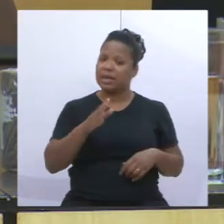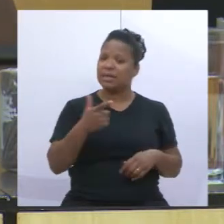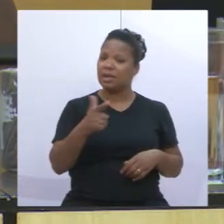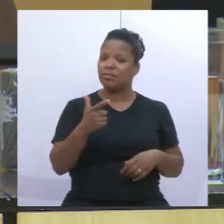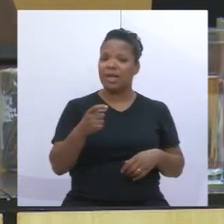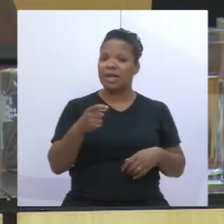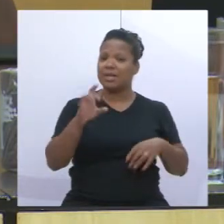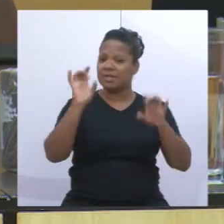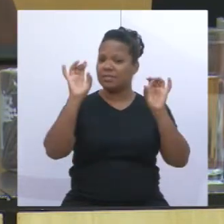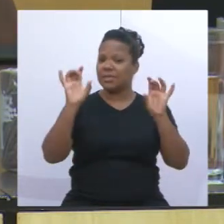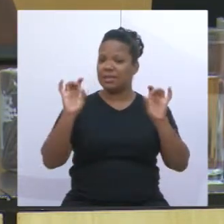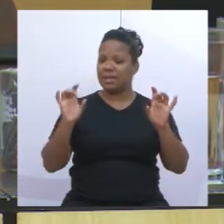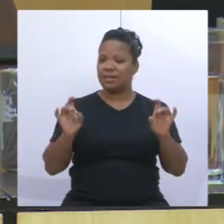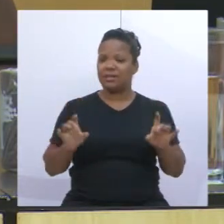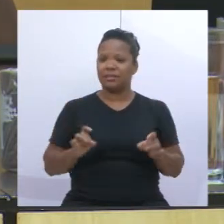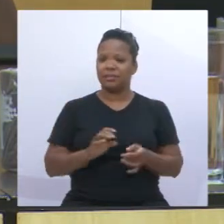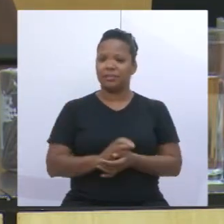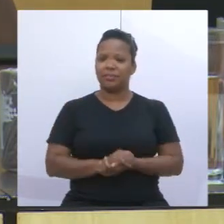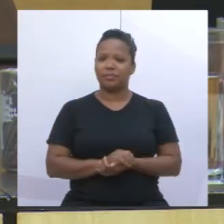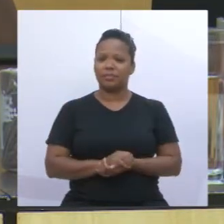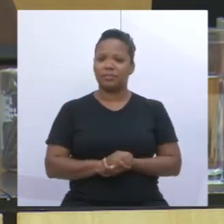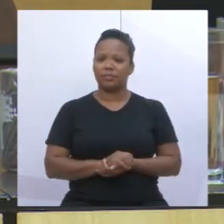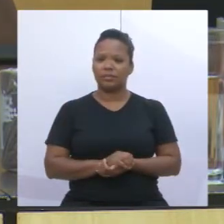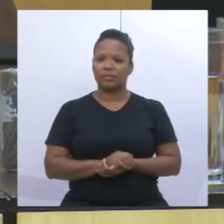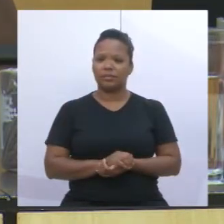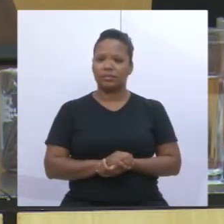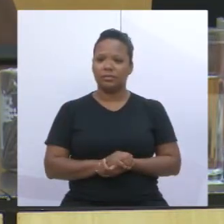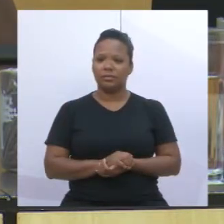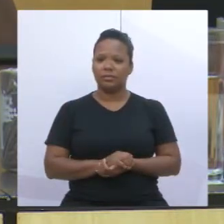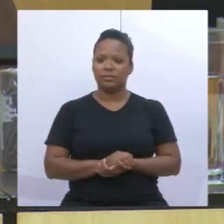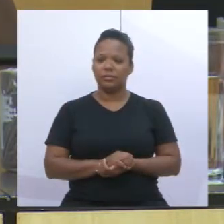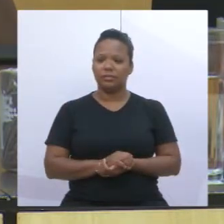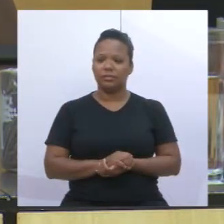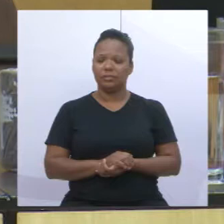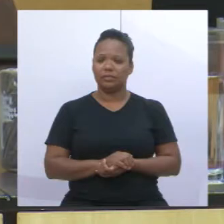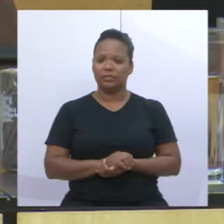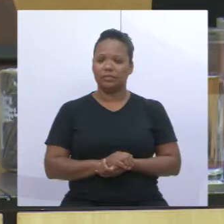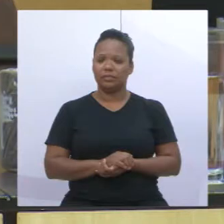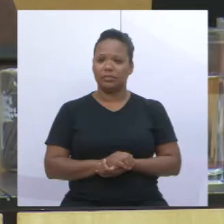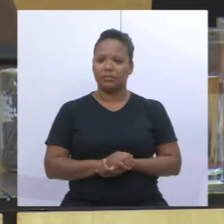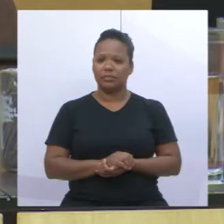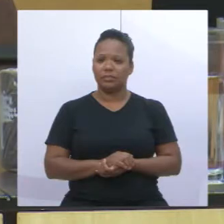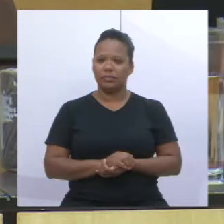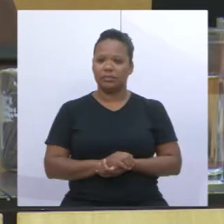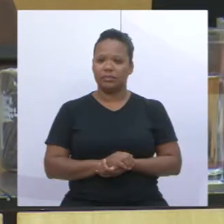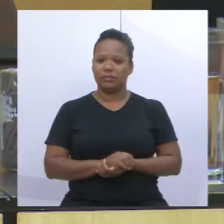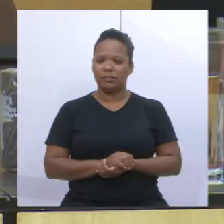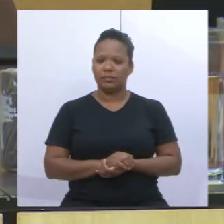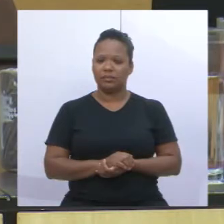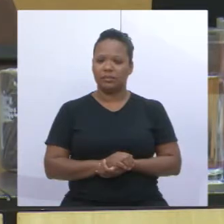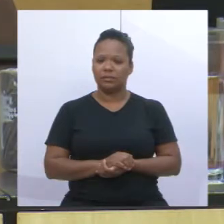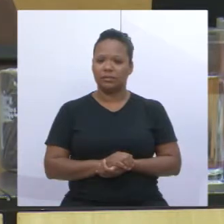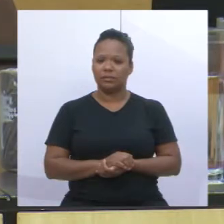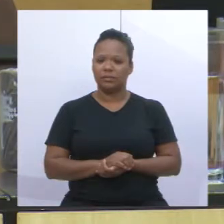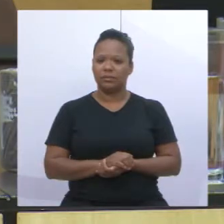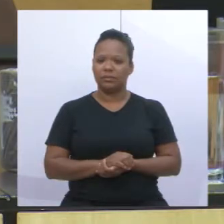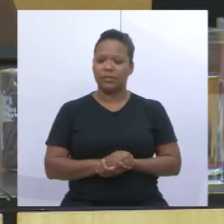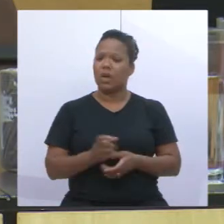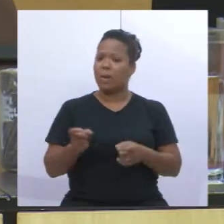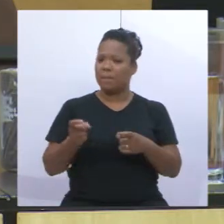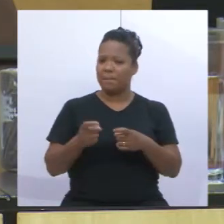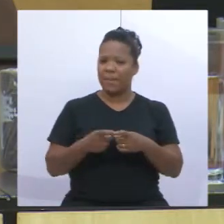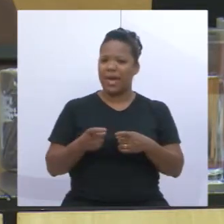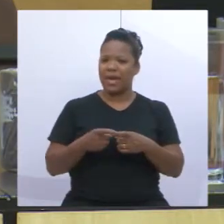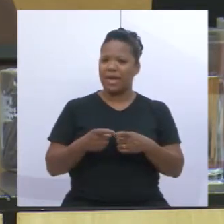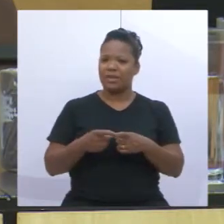Remédio, no momento, não é? A pessoa, eu acho que ela consegue ainda dar uma certa... Agora,